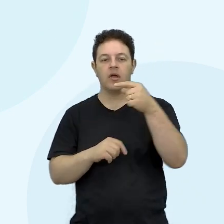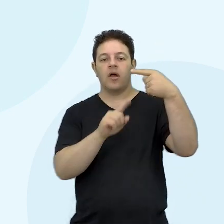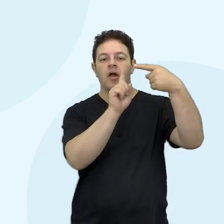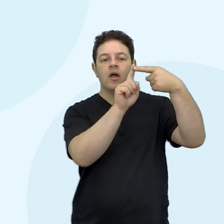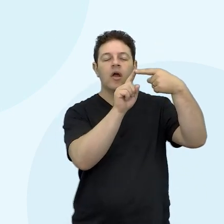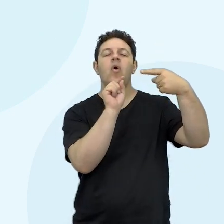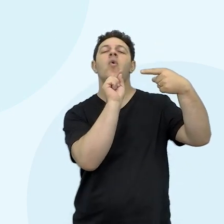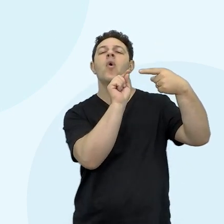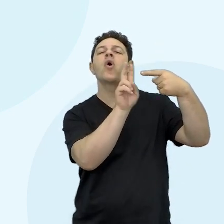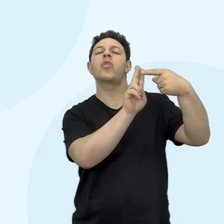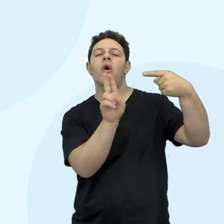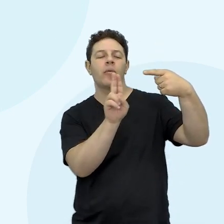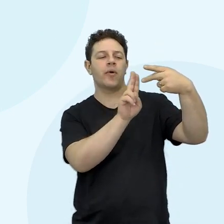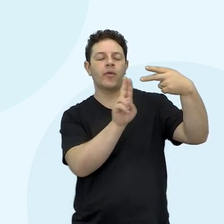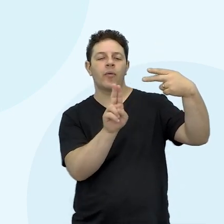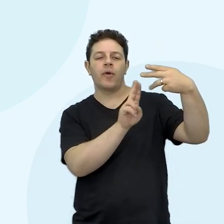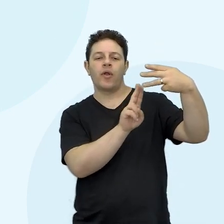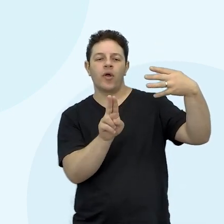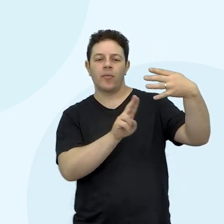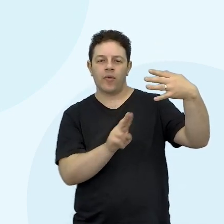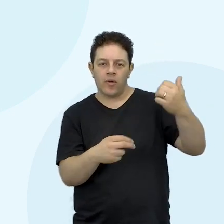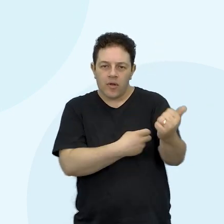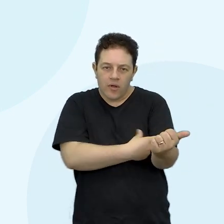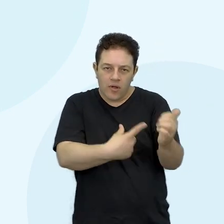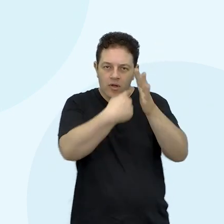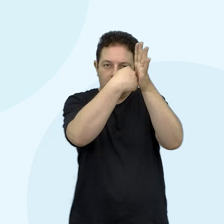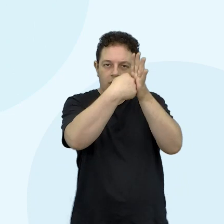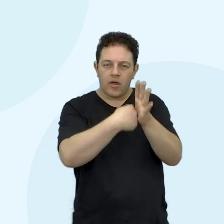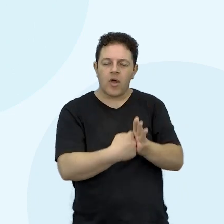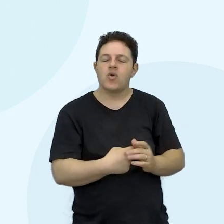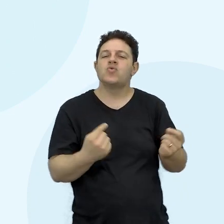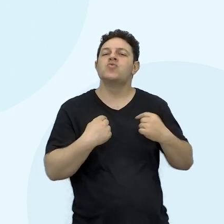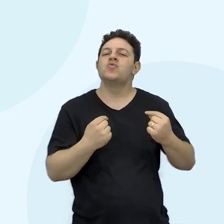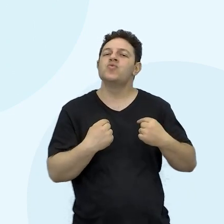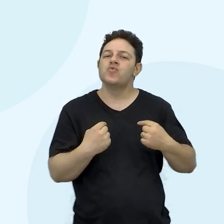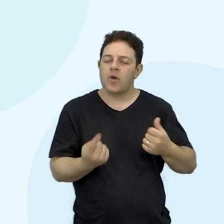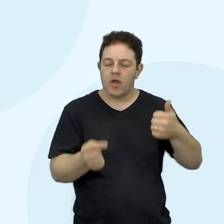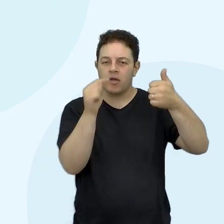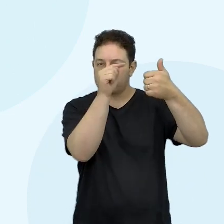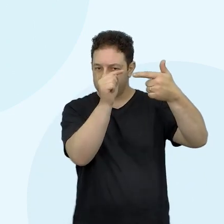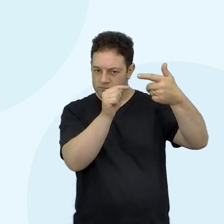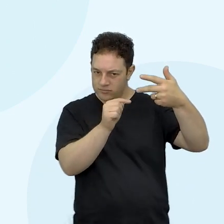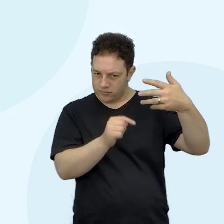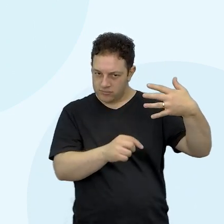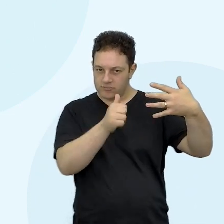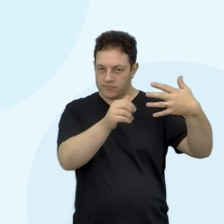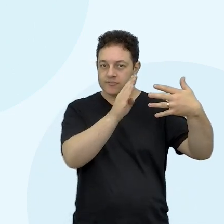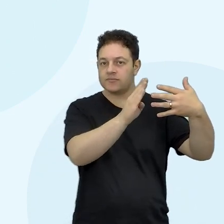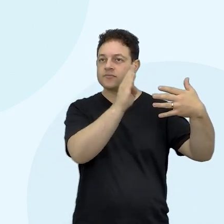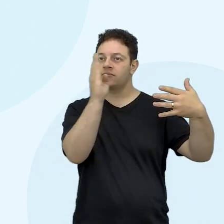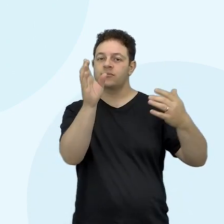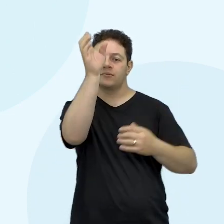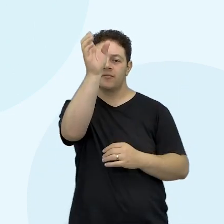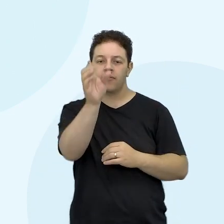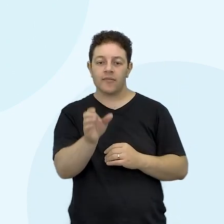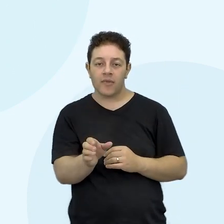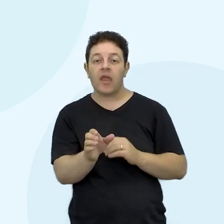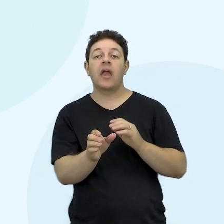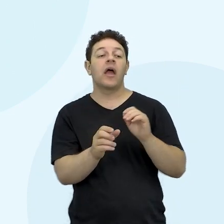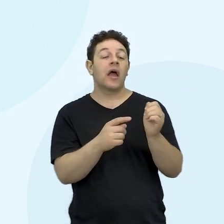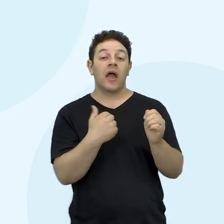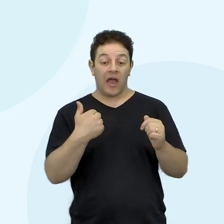parâmetros analisados, ou seja, o que foi medido lá no corpo, né, da mulher nesse exame. E aí a gente tem o